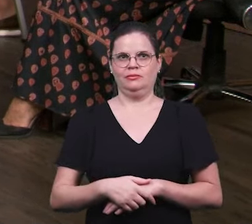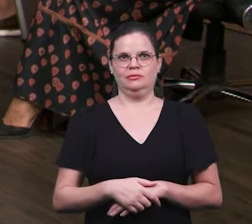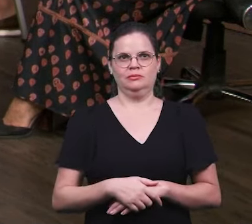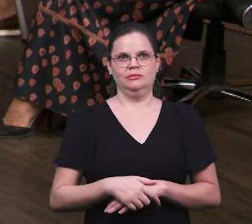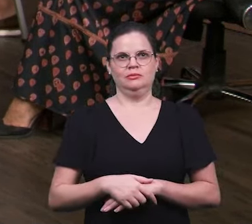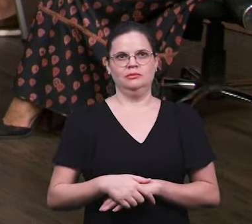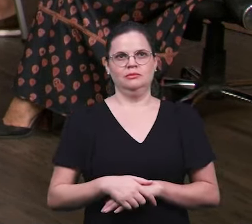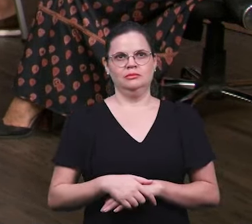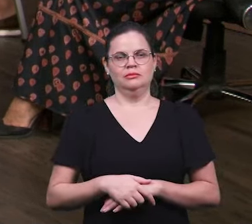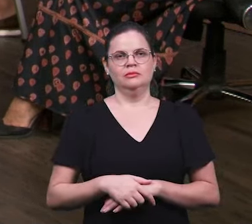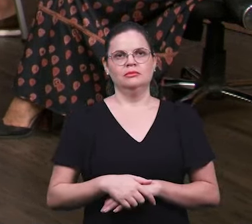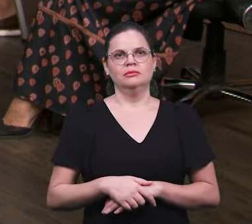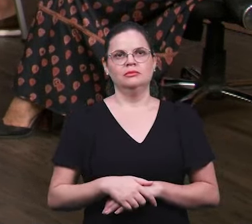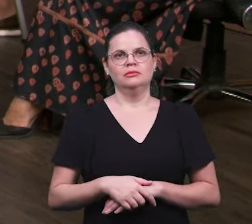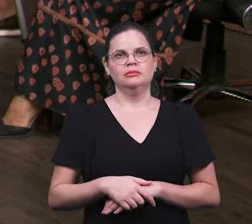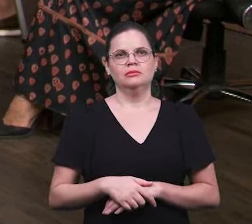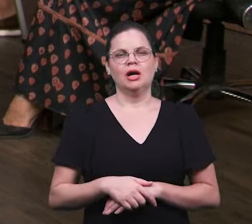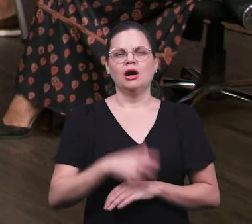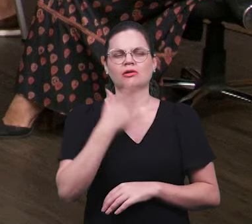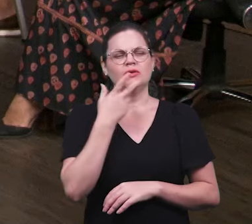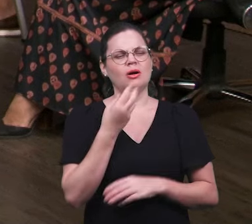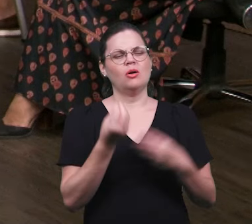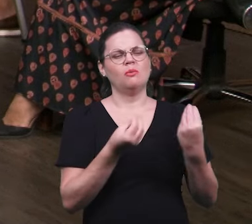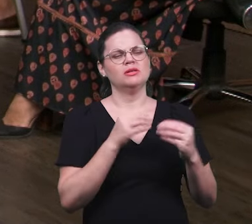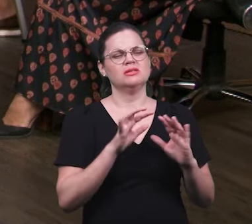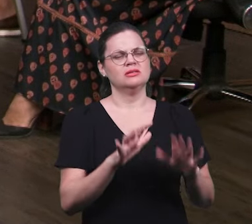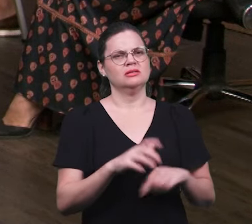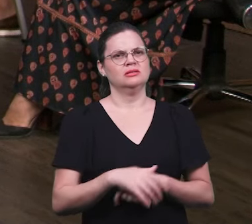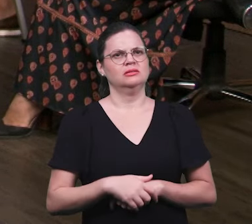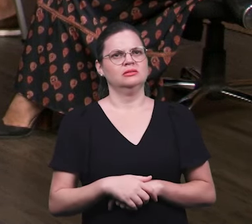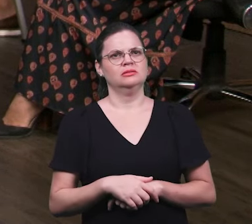Servo de Deus não pode julgar. Como assim?